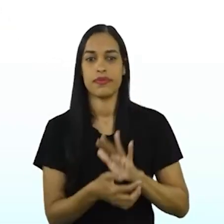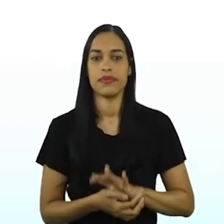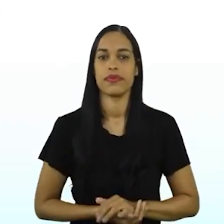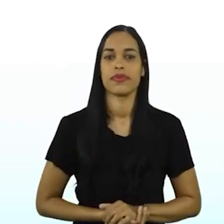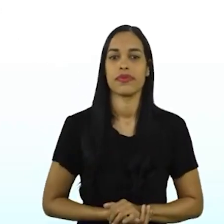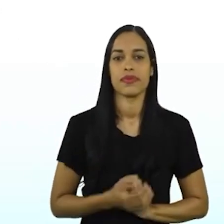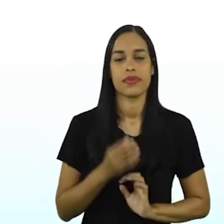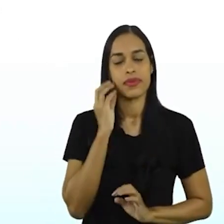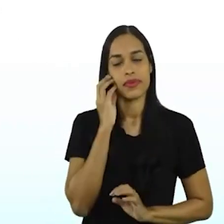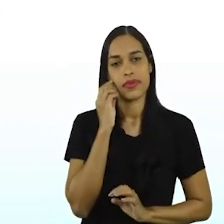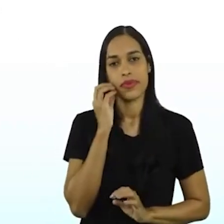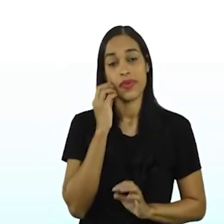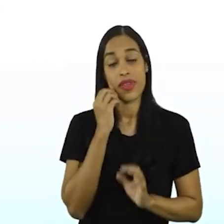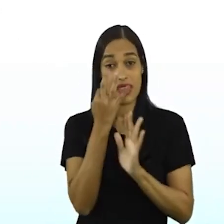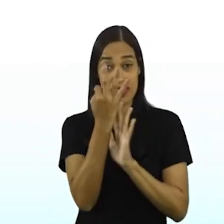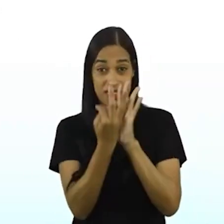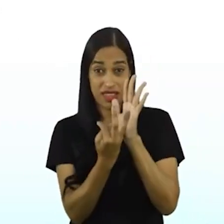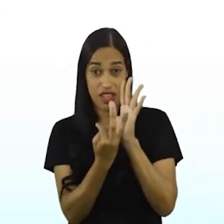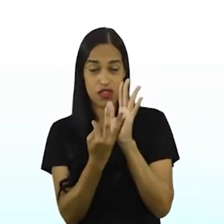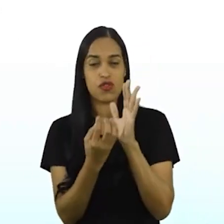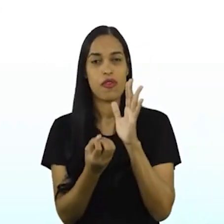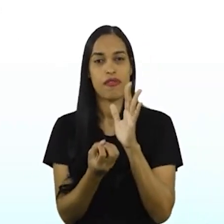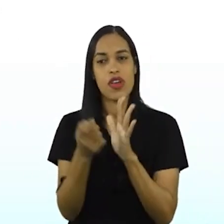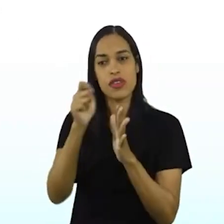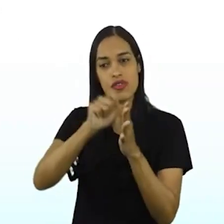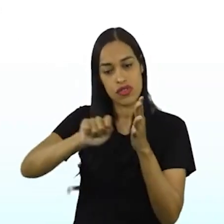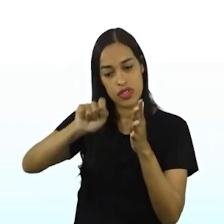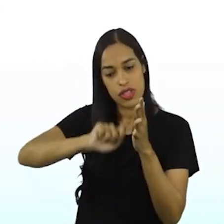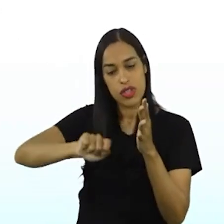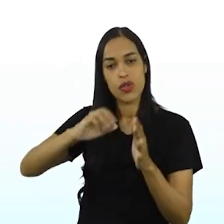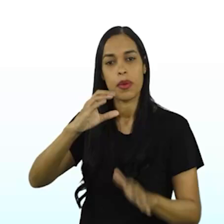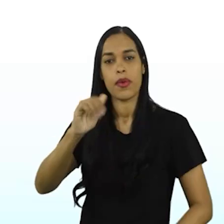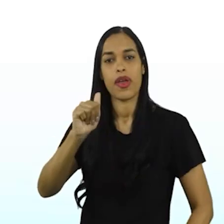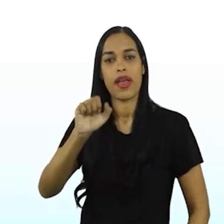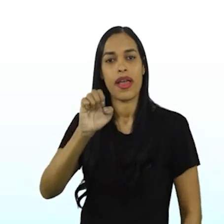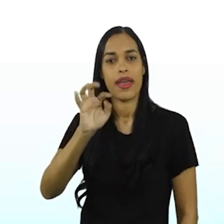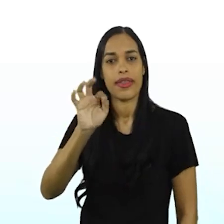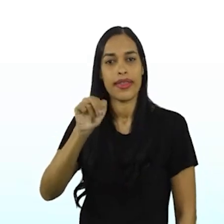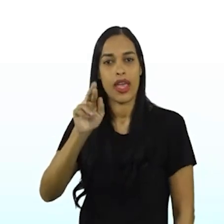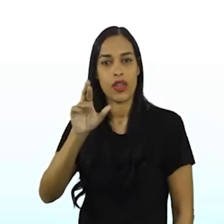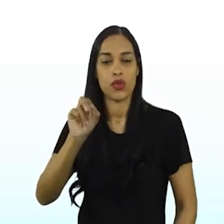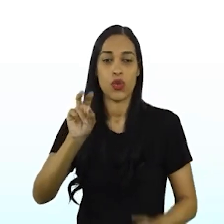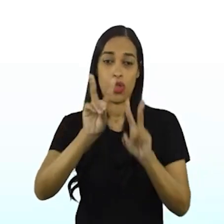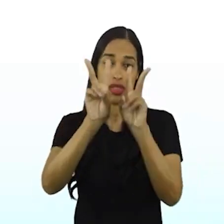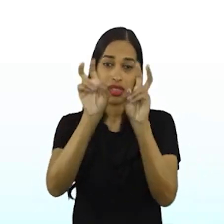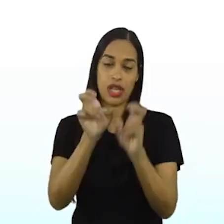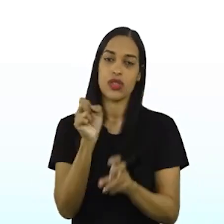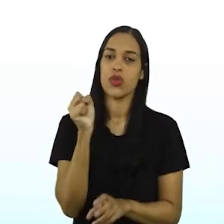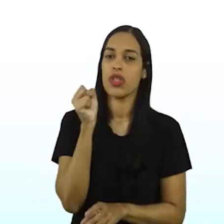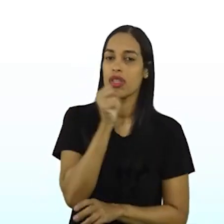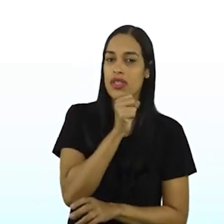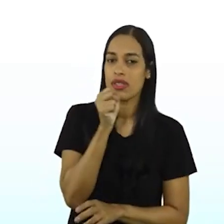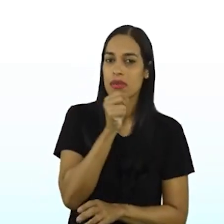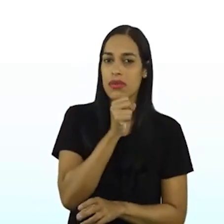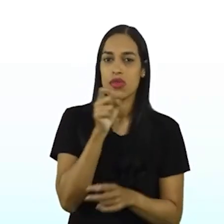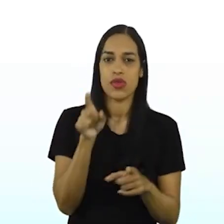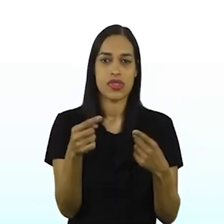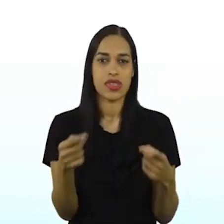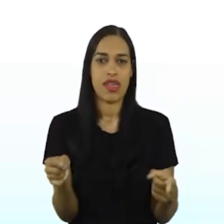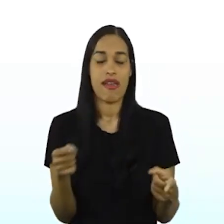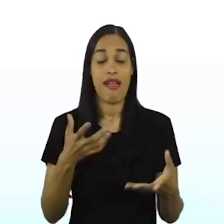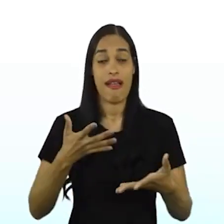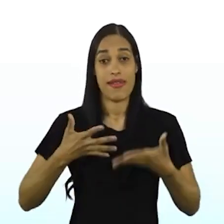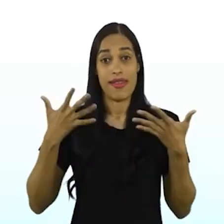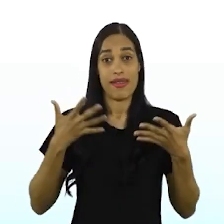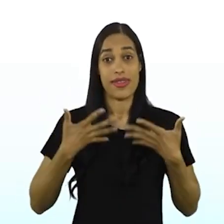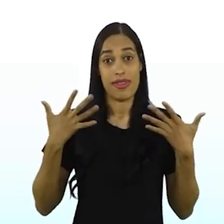só. Esse texto foi produzido por Caetano, certo? O título dessa música, dessa composição